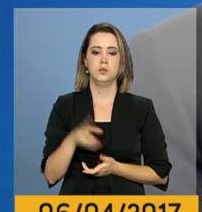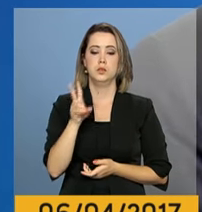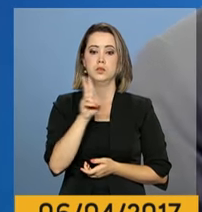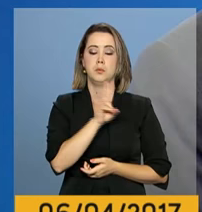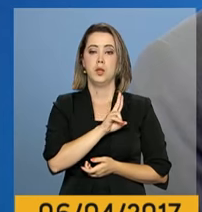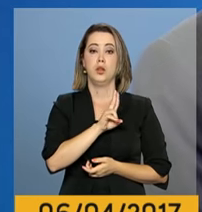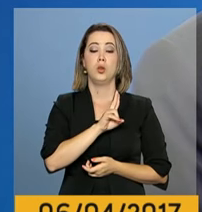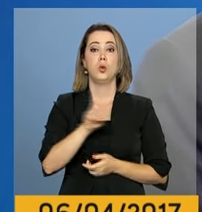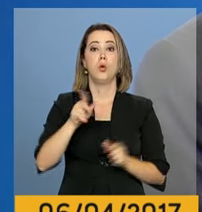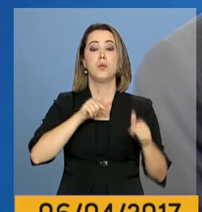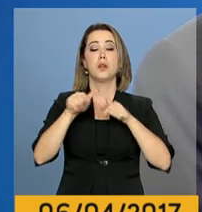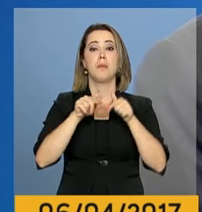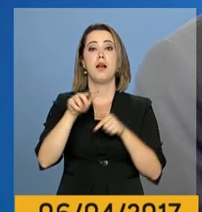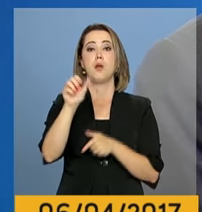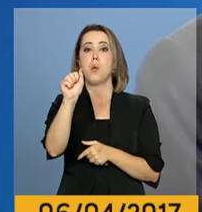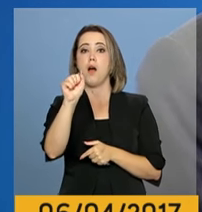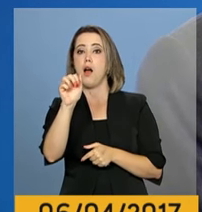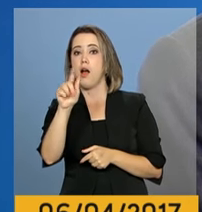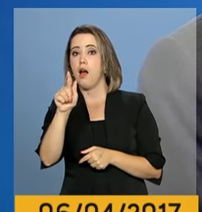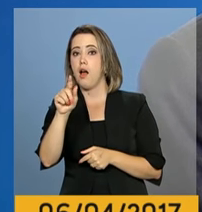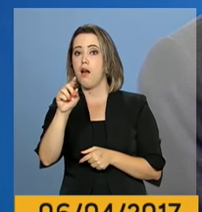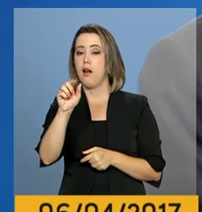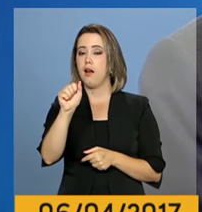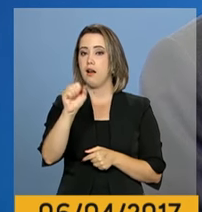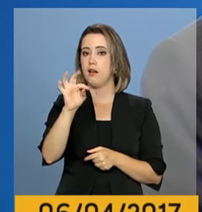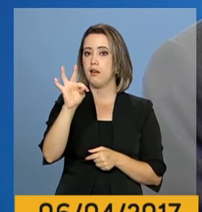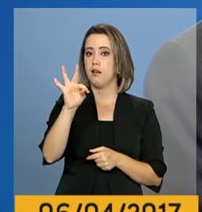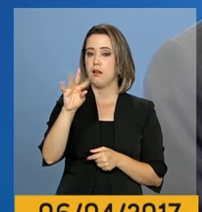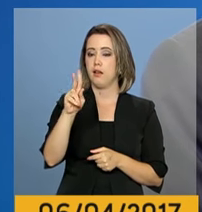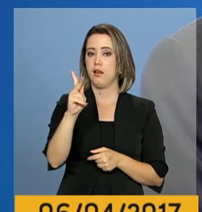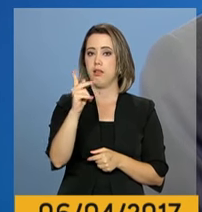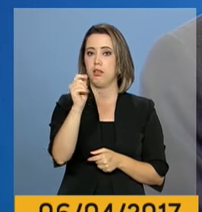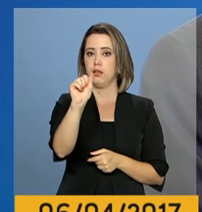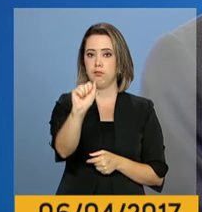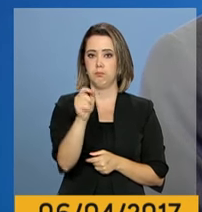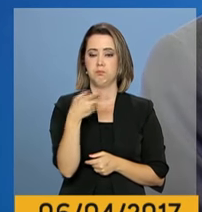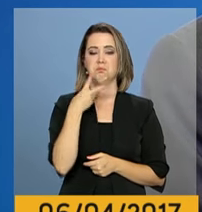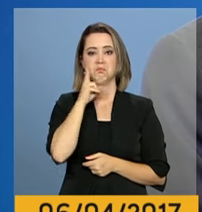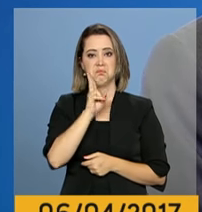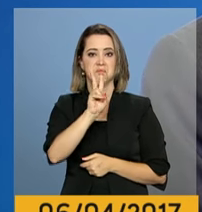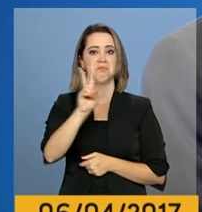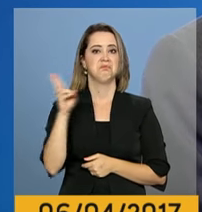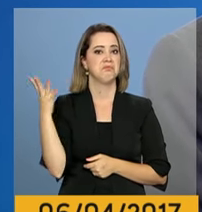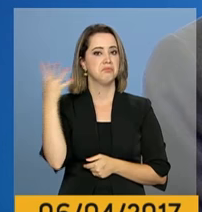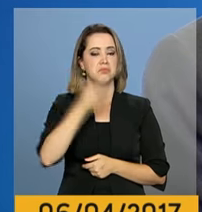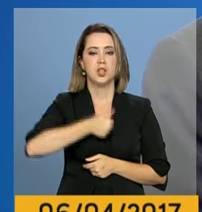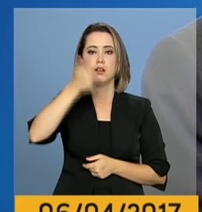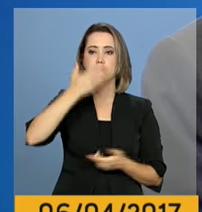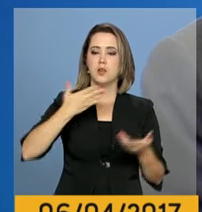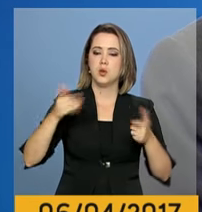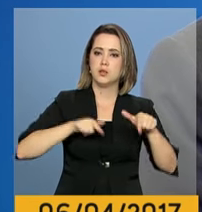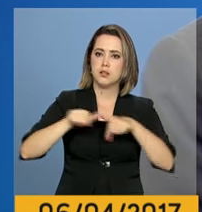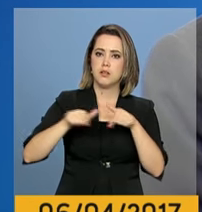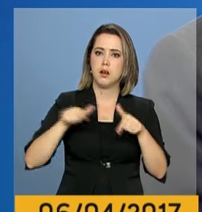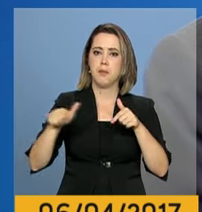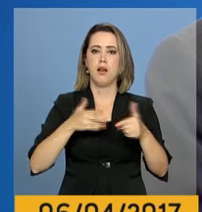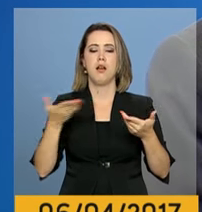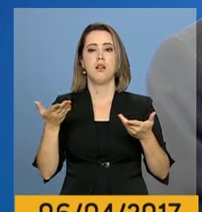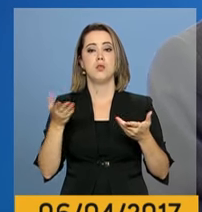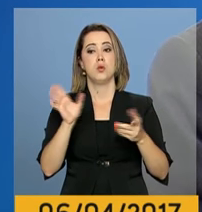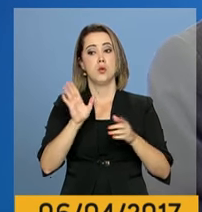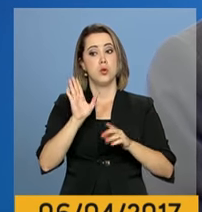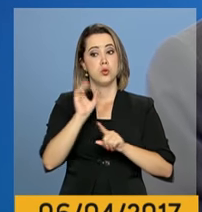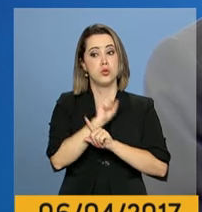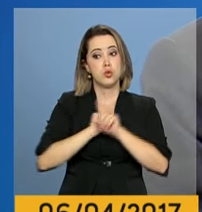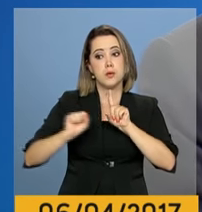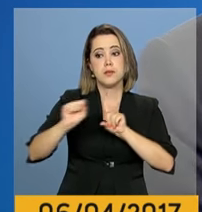Operação Ágata, eu pude verificar o grande serviço social que as Forças Armadas desempenhavam na chamada